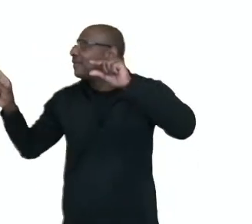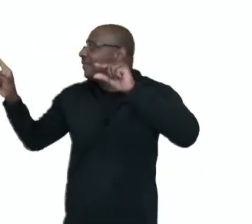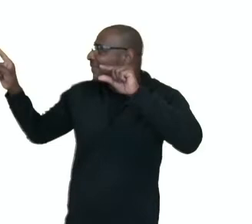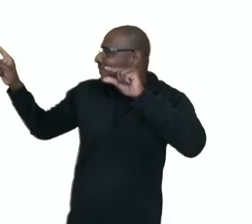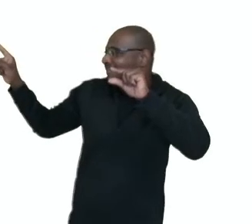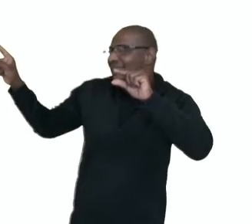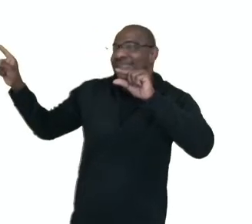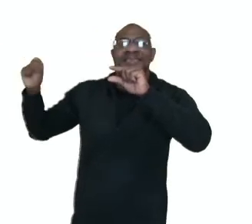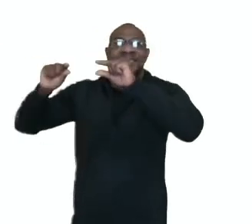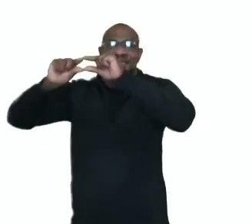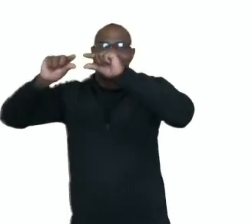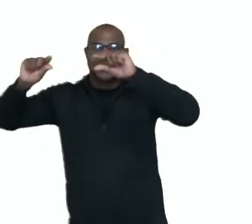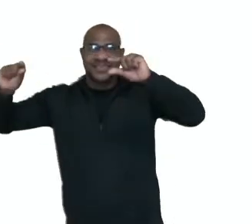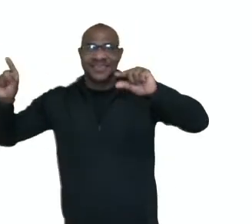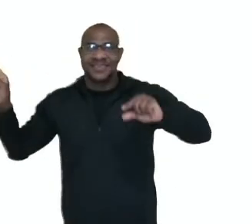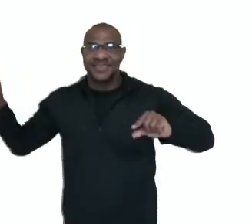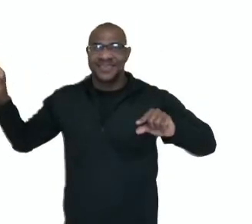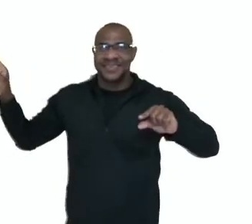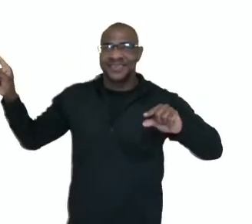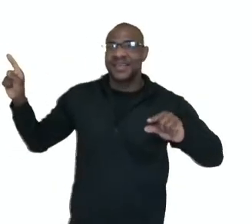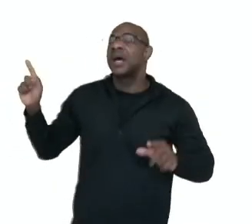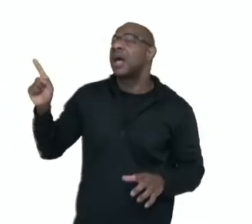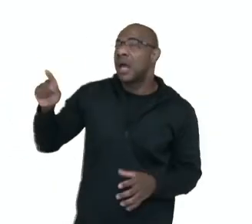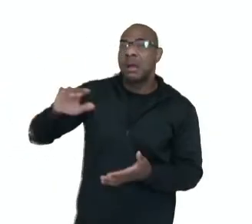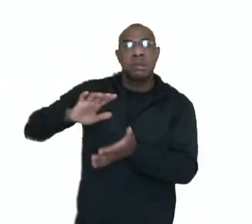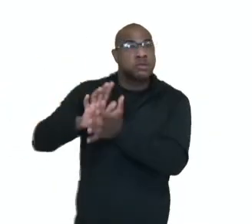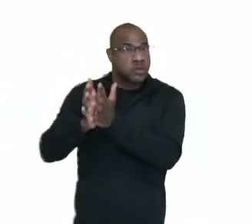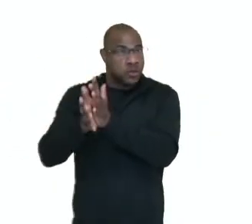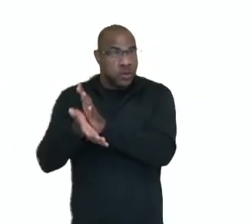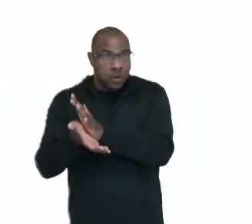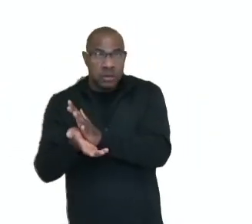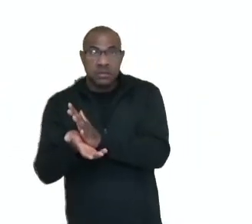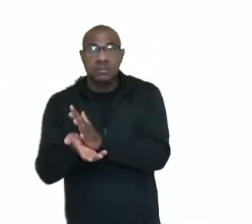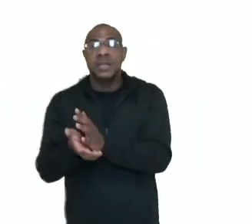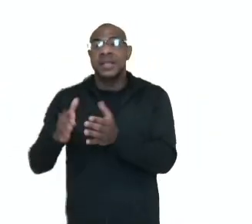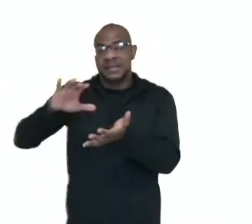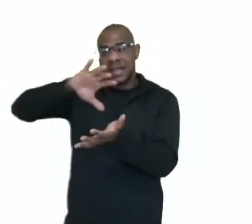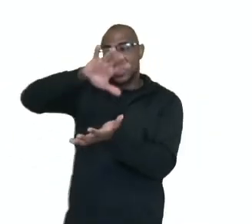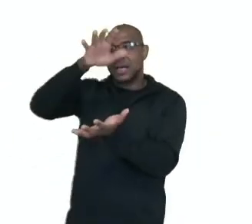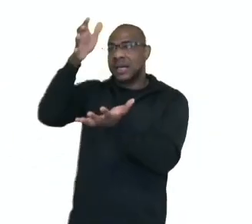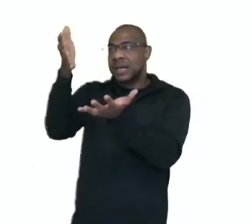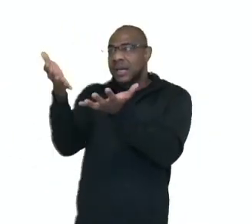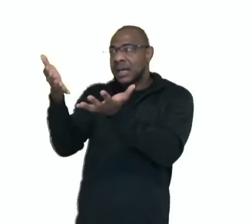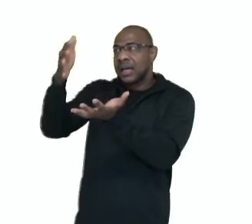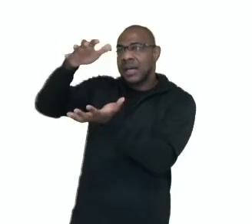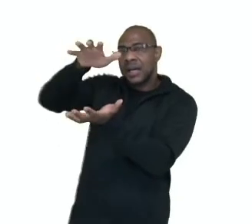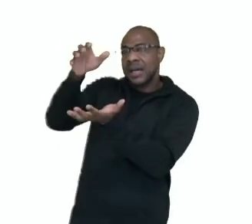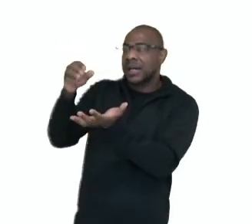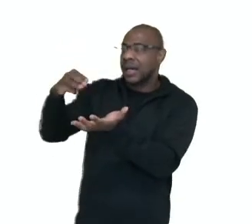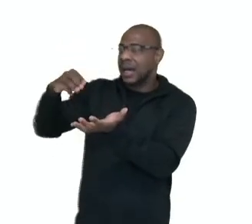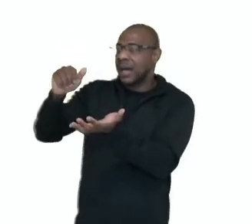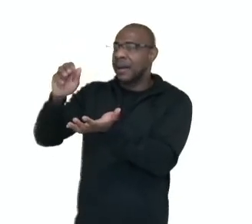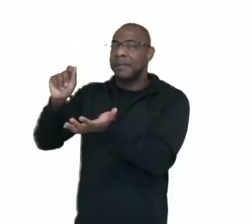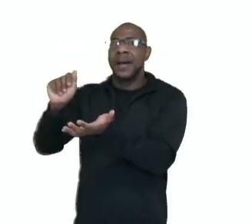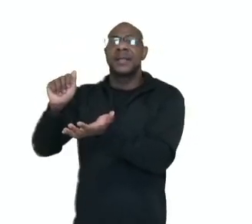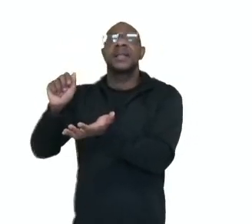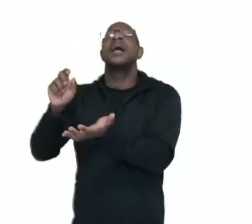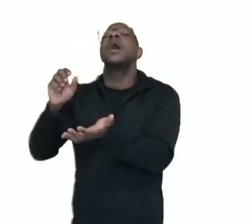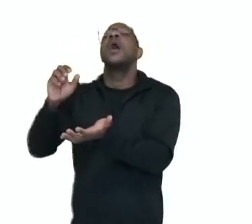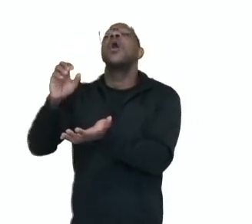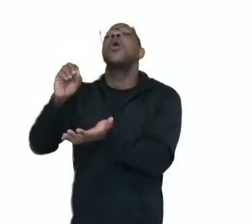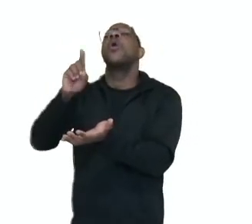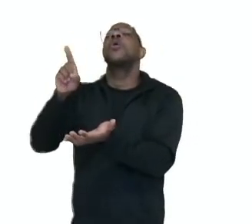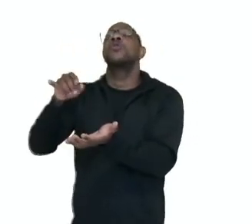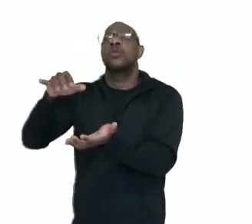clorofluorcarbonetos. Exatamente, a destruição da camada de ozônio, ela ocorre por quê? Porque o cloro que está livre, né, reage